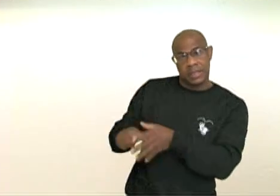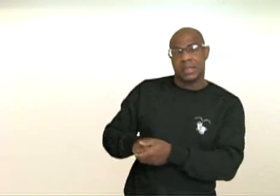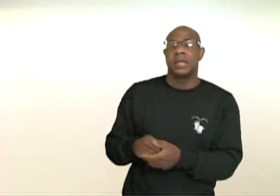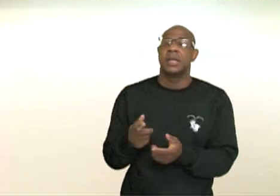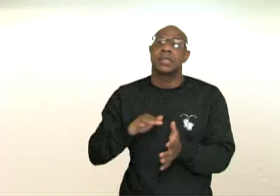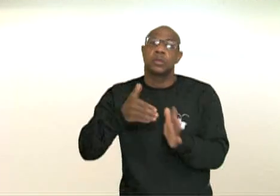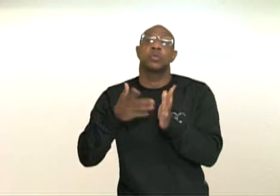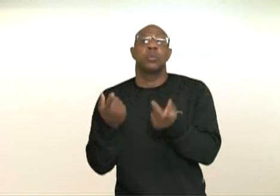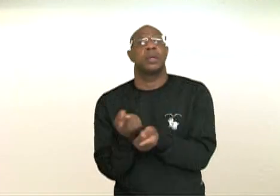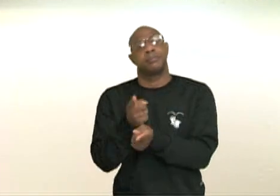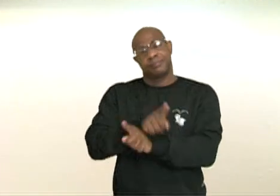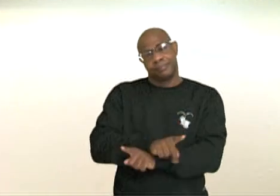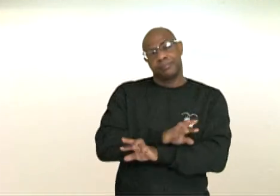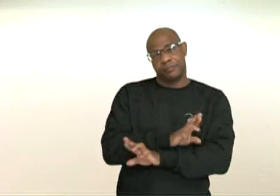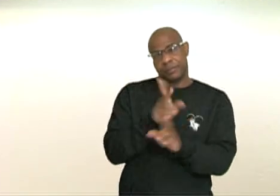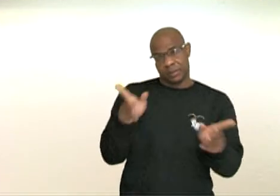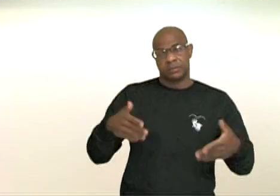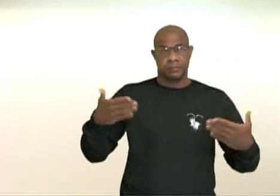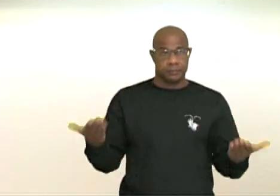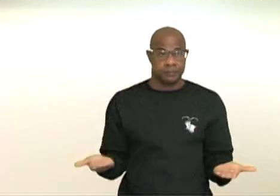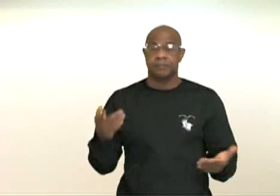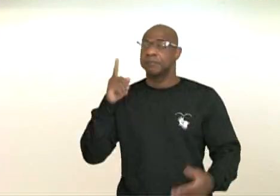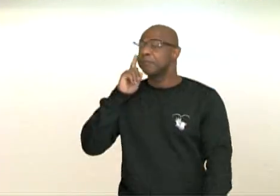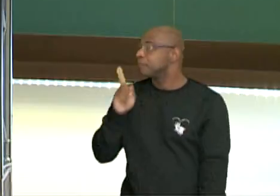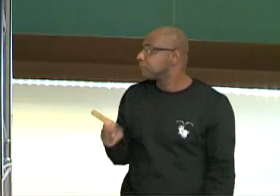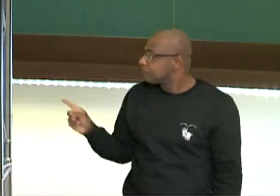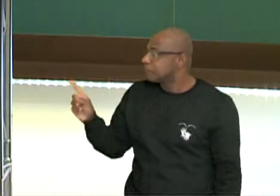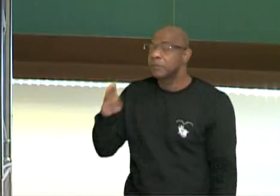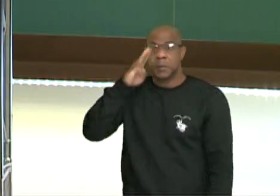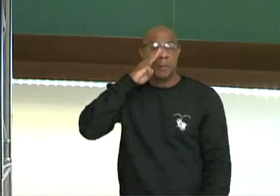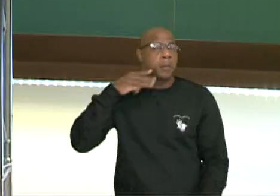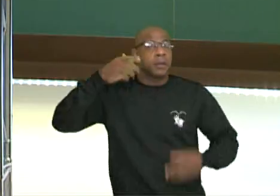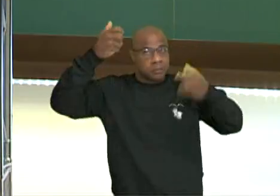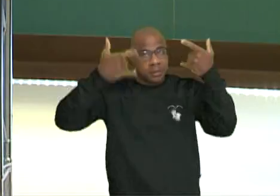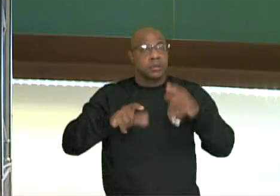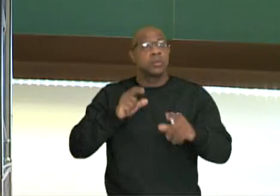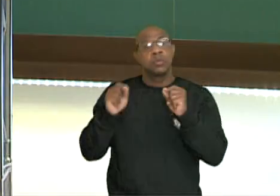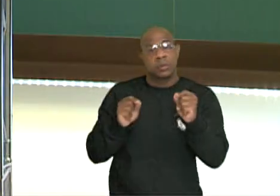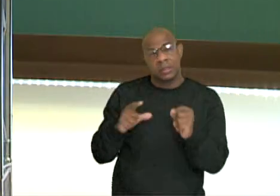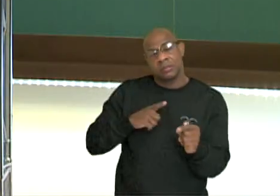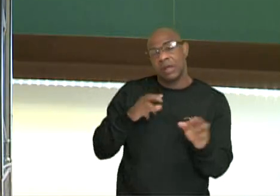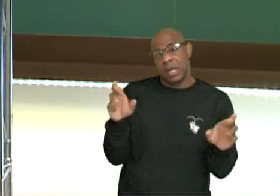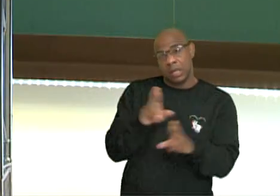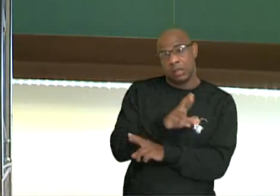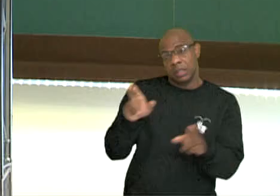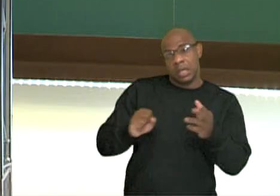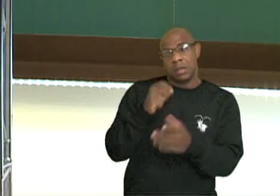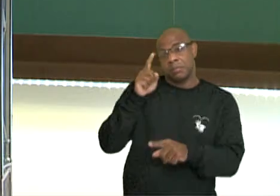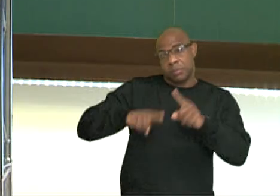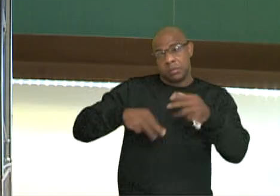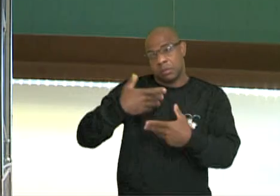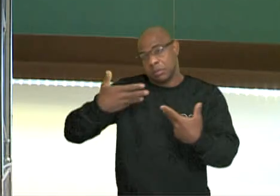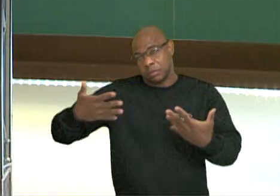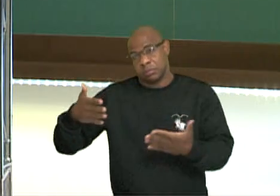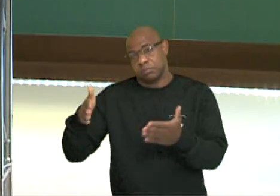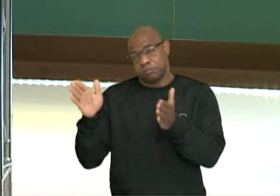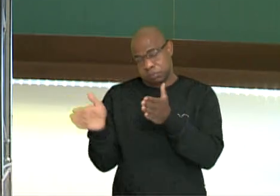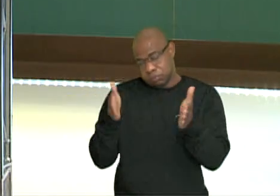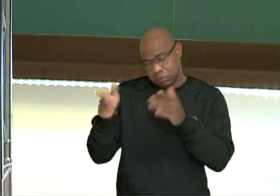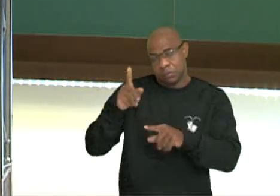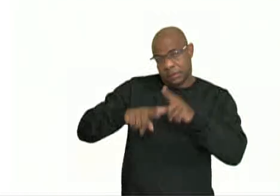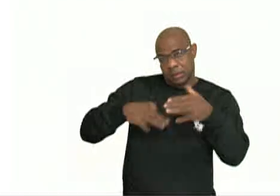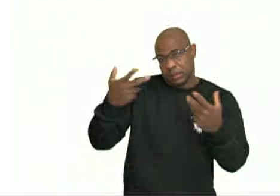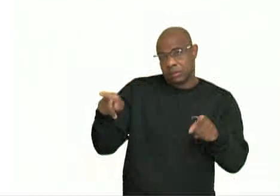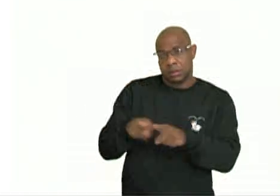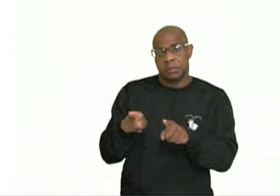contradição. E aí, o Marx vai relacionar essa produção material com as relações sociais de toda a